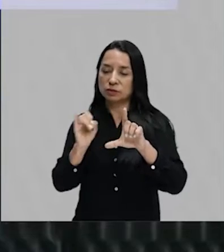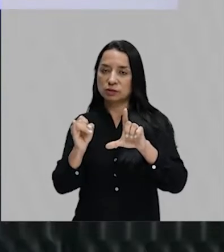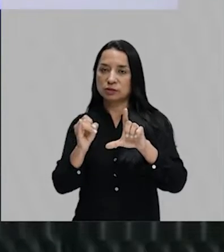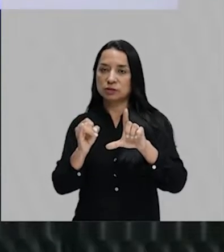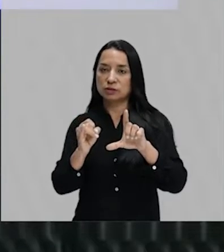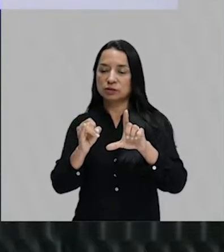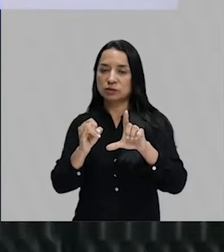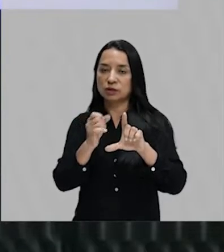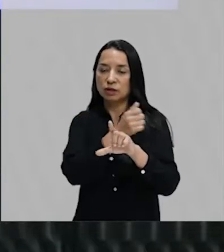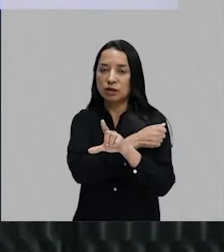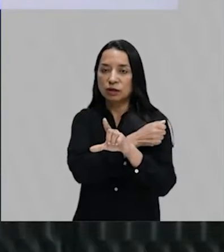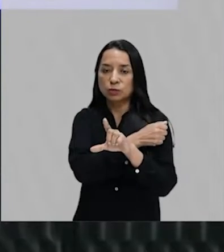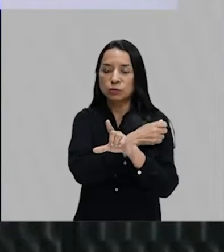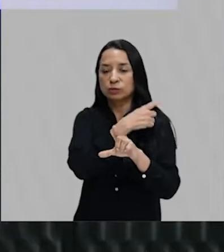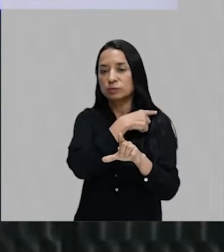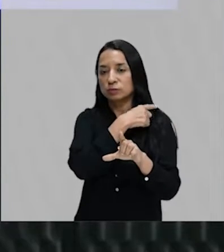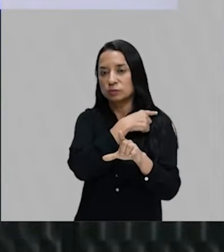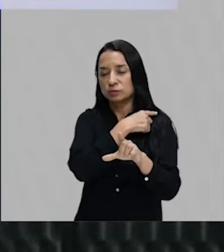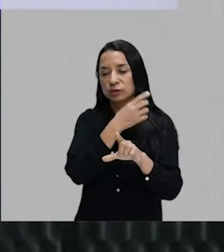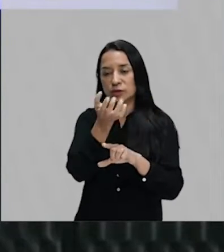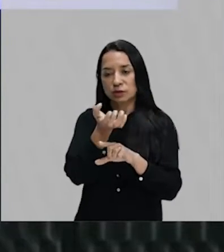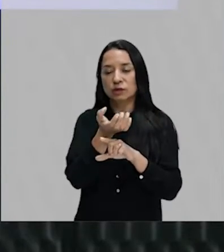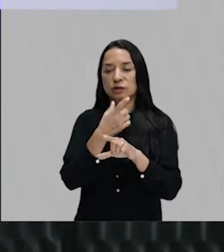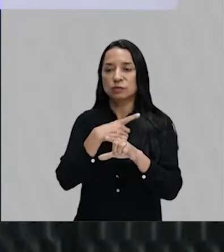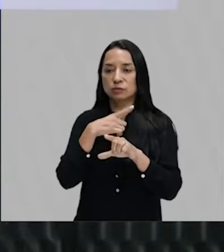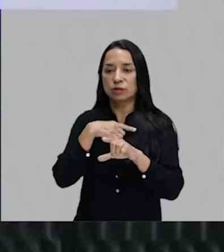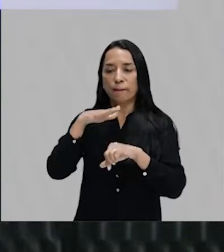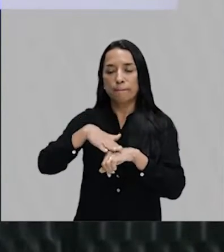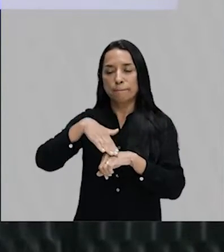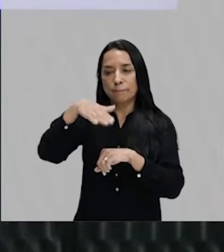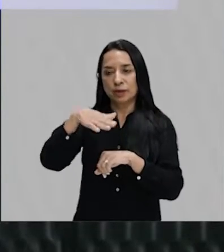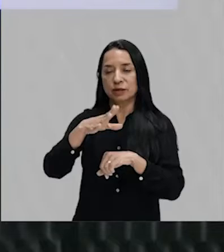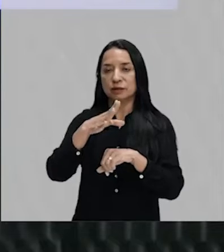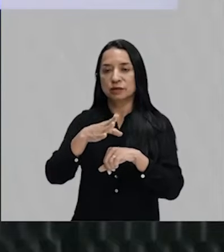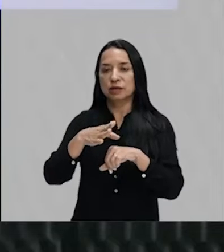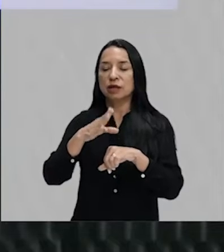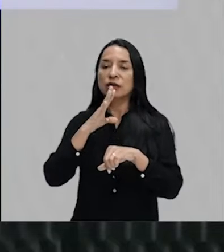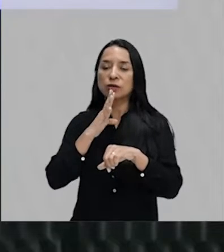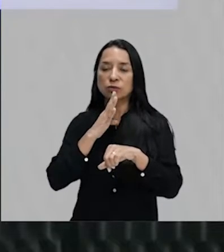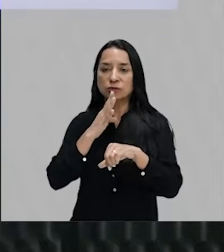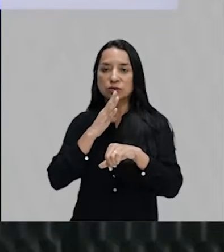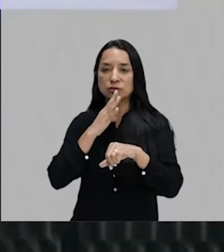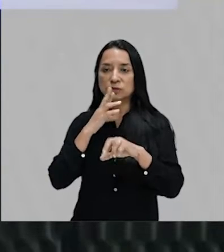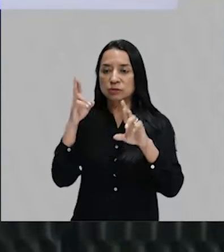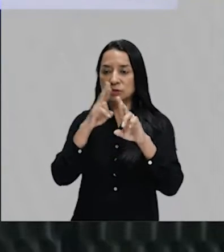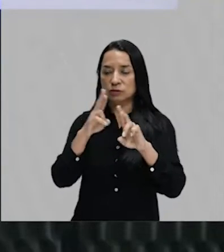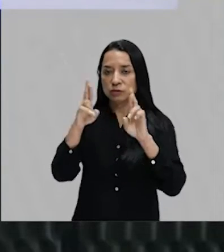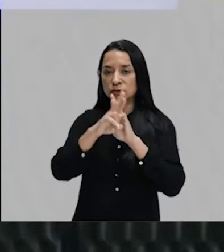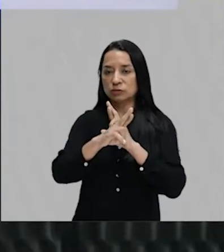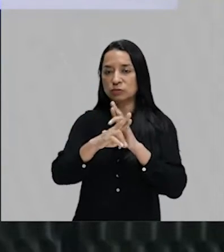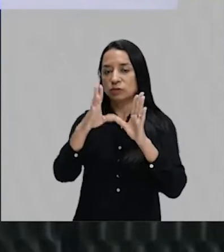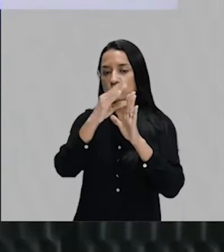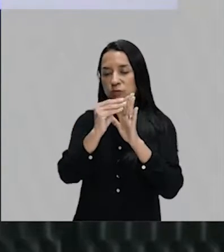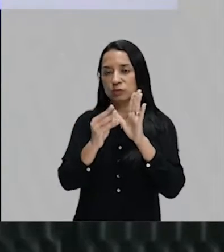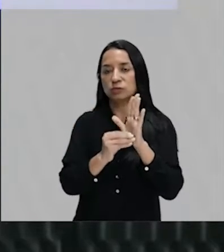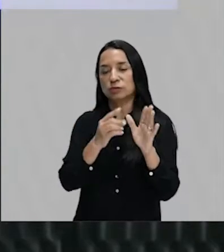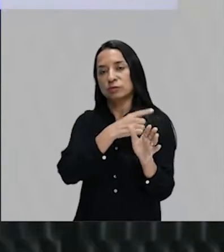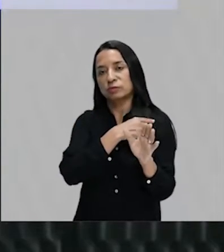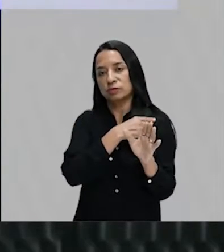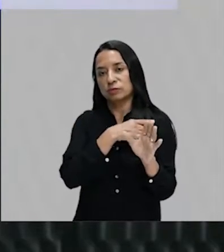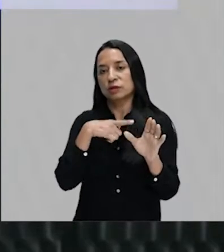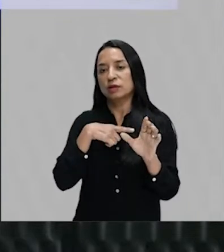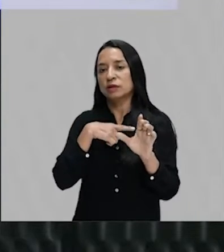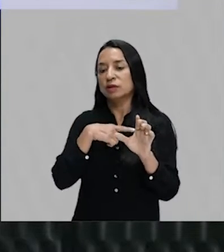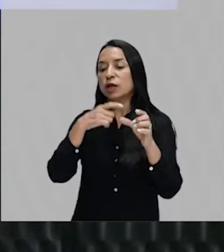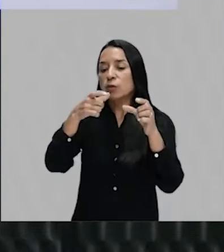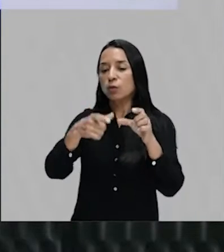tá querendo buscar mais conhecimento relativo aos conteúdos de primeira série vai ter lá o local Zinho né